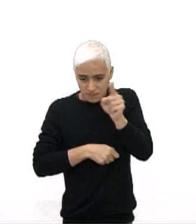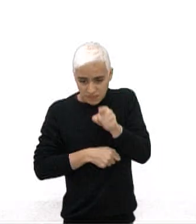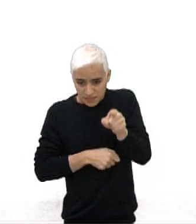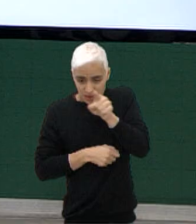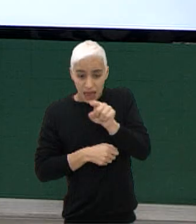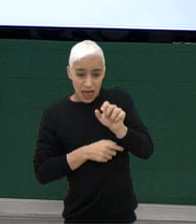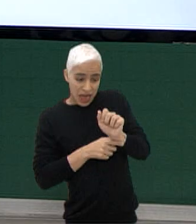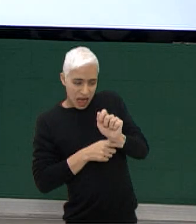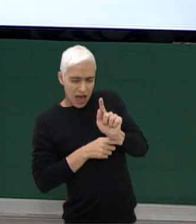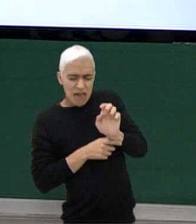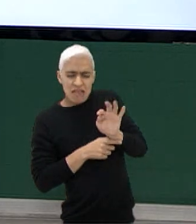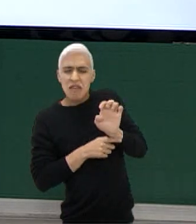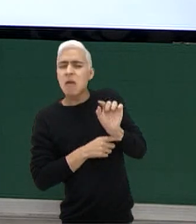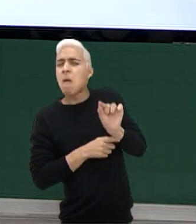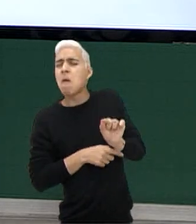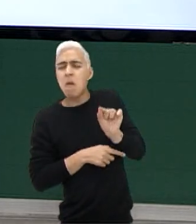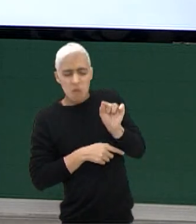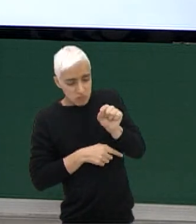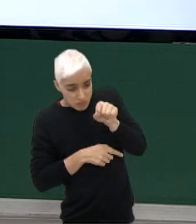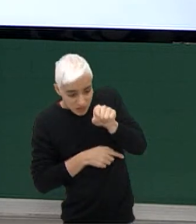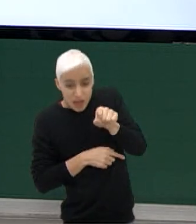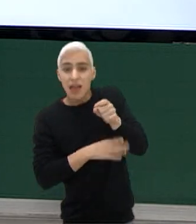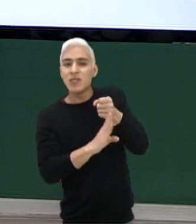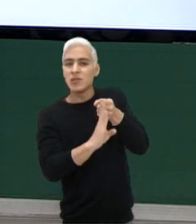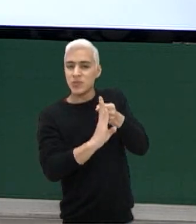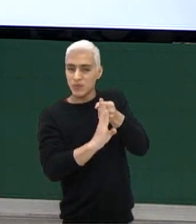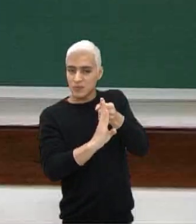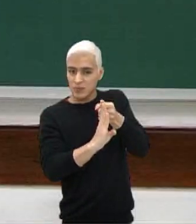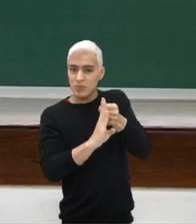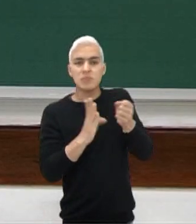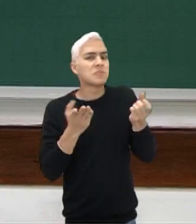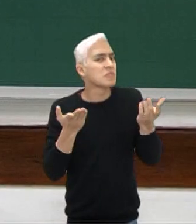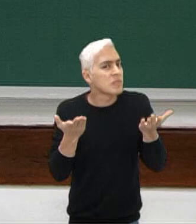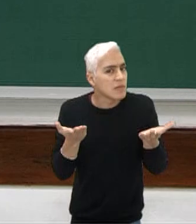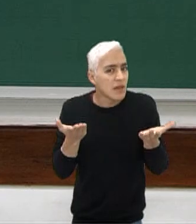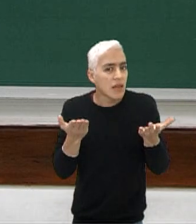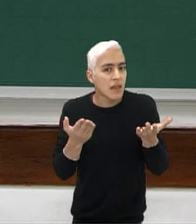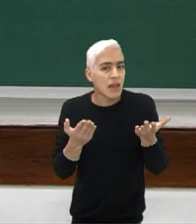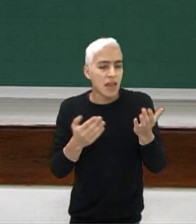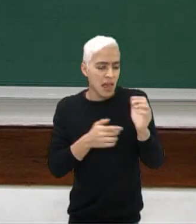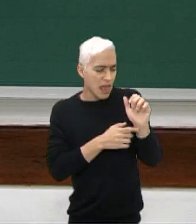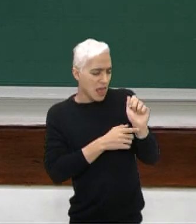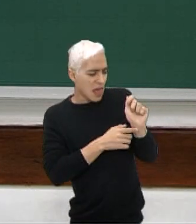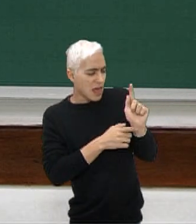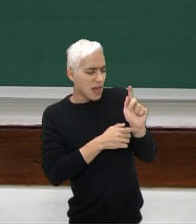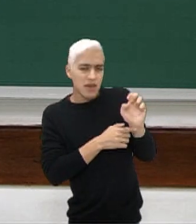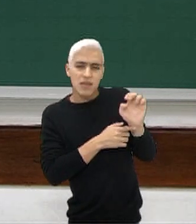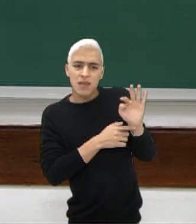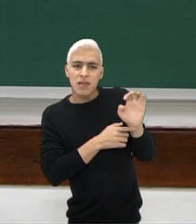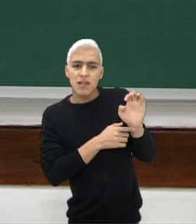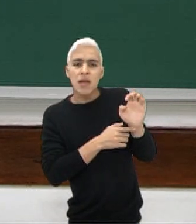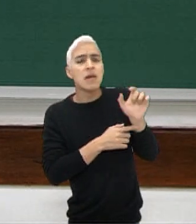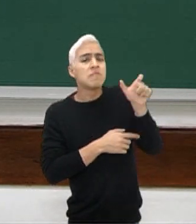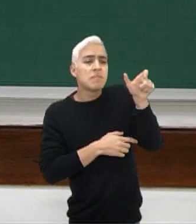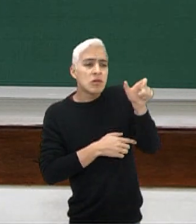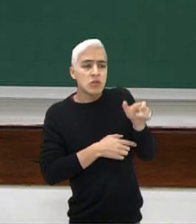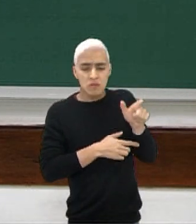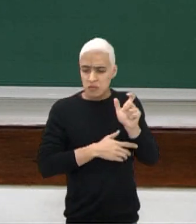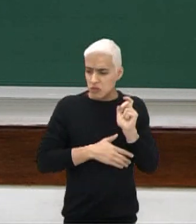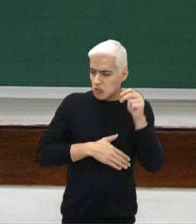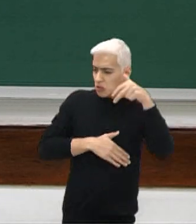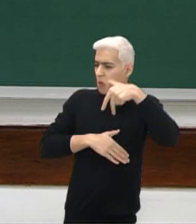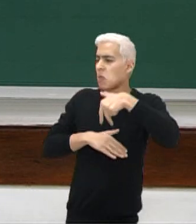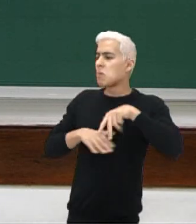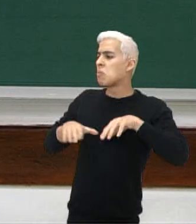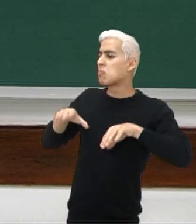ele era o quê? Ele era um substantivo. Agente é aquele que age.